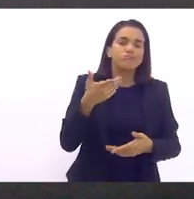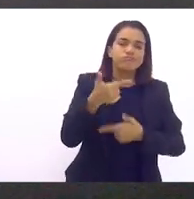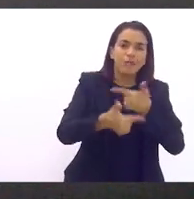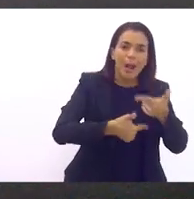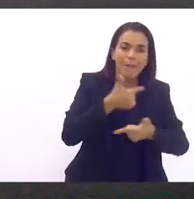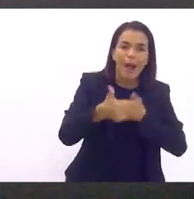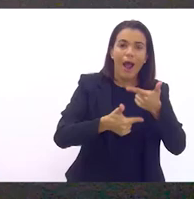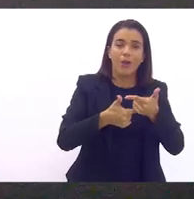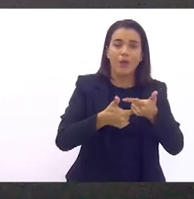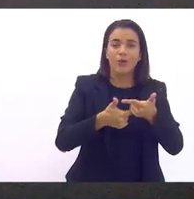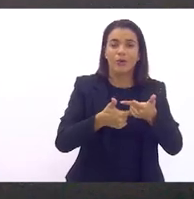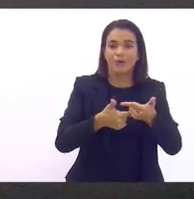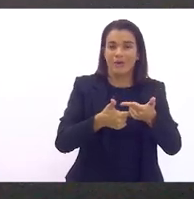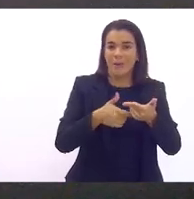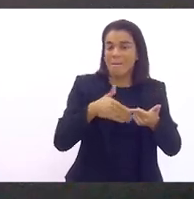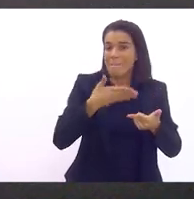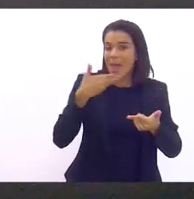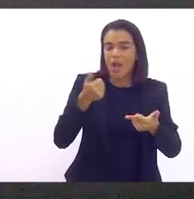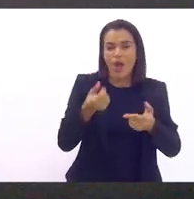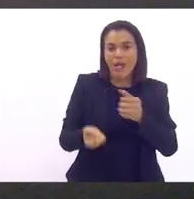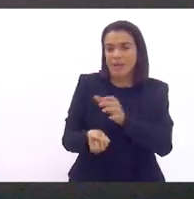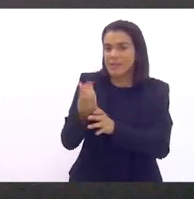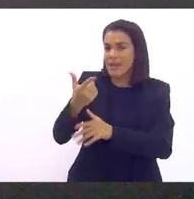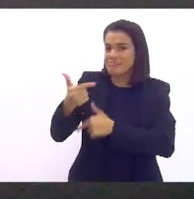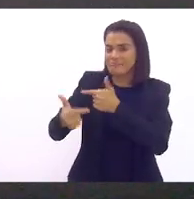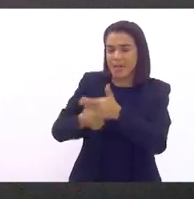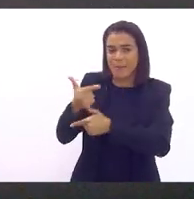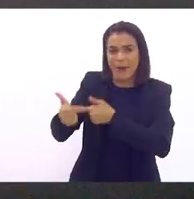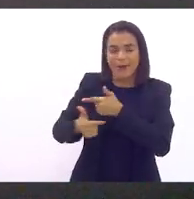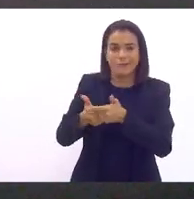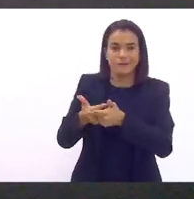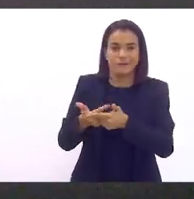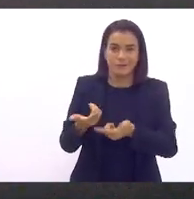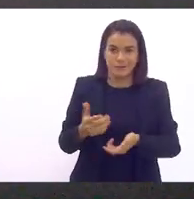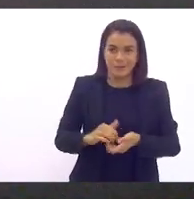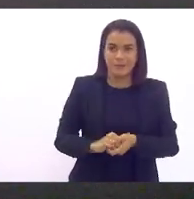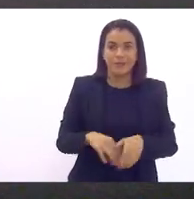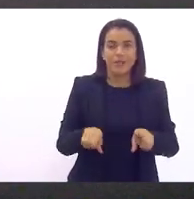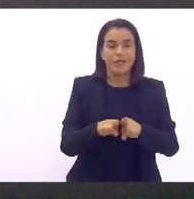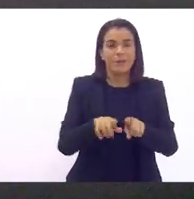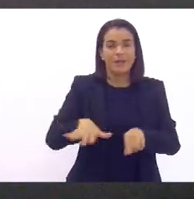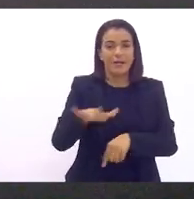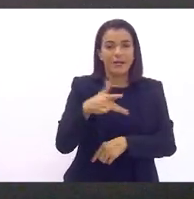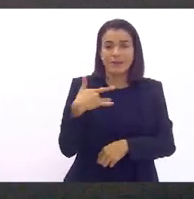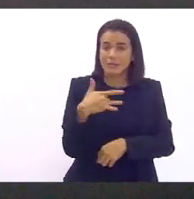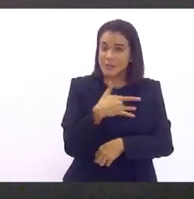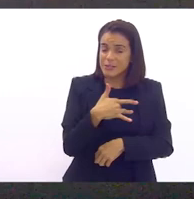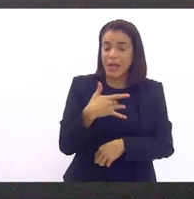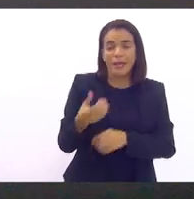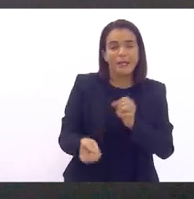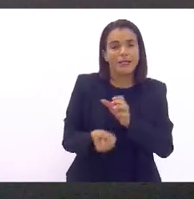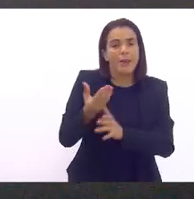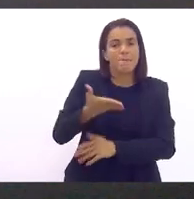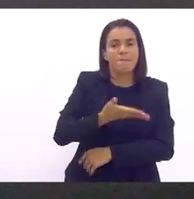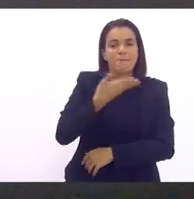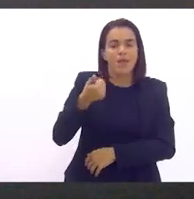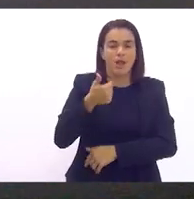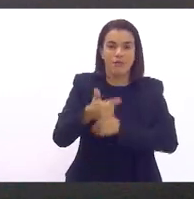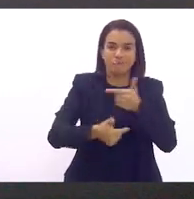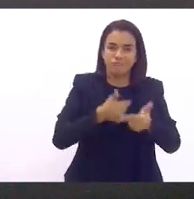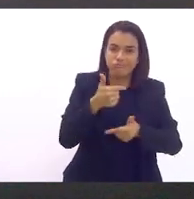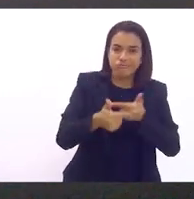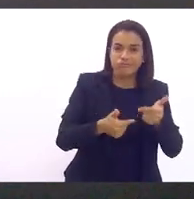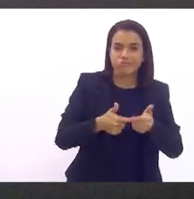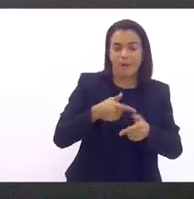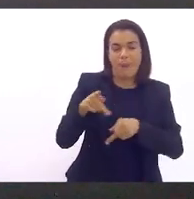empregos mais melhores empregos né E nós temos uma oportunidade enorme na área de saúde de criar mais melhores empregos então eu diria eu chamaria